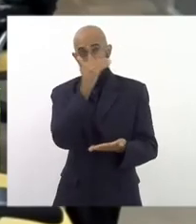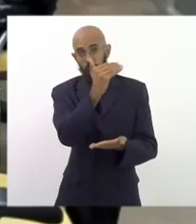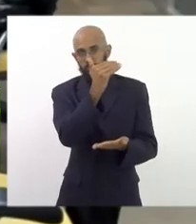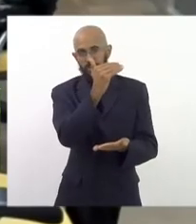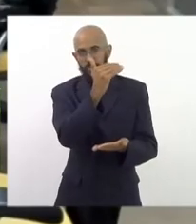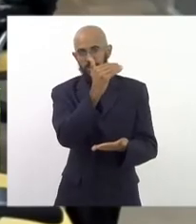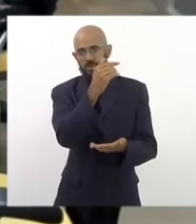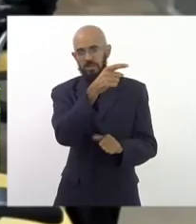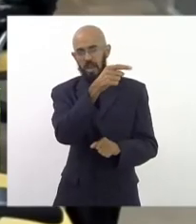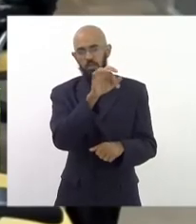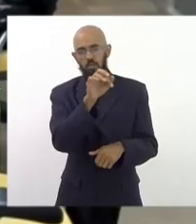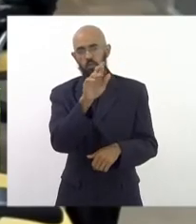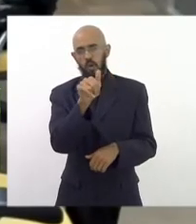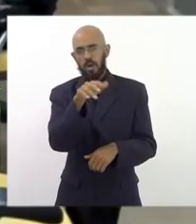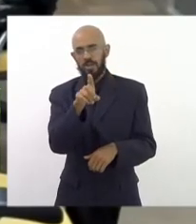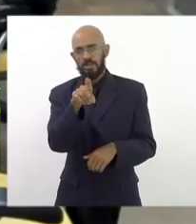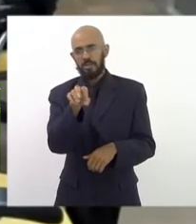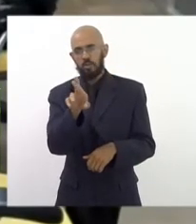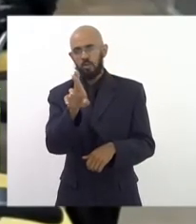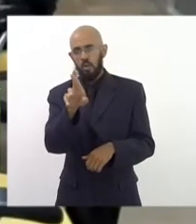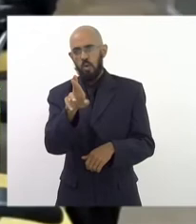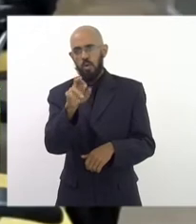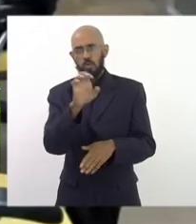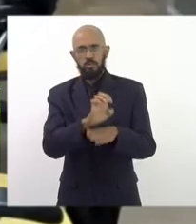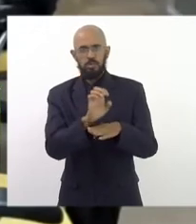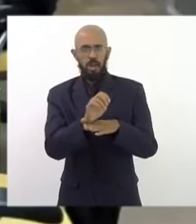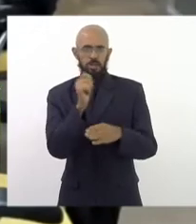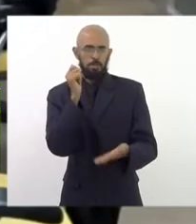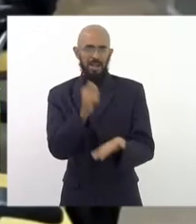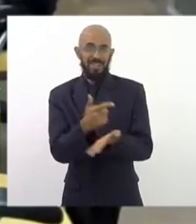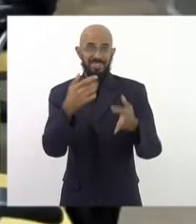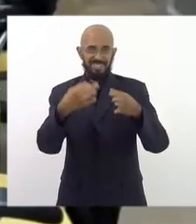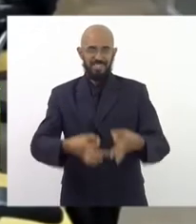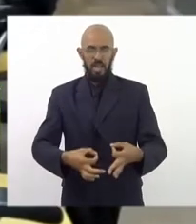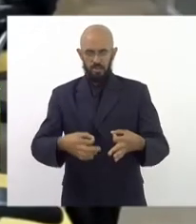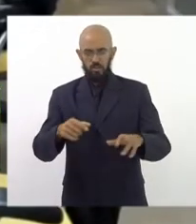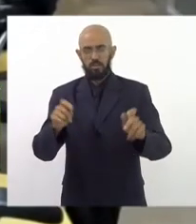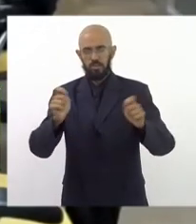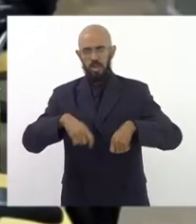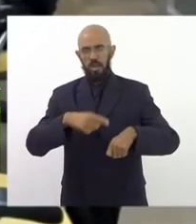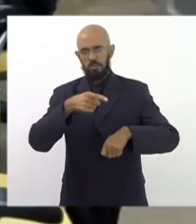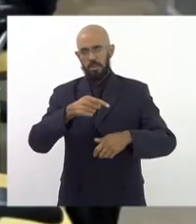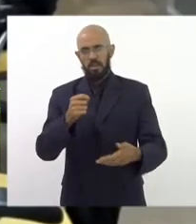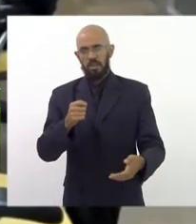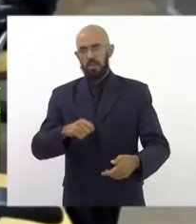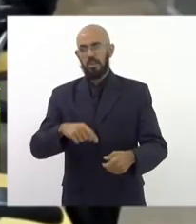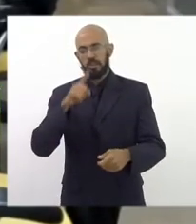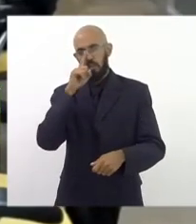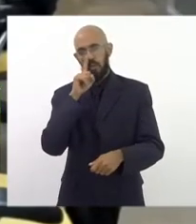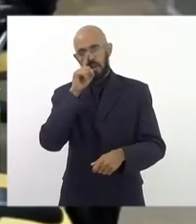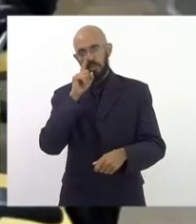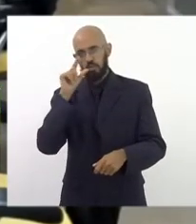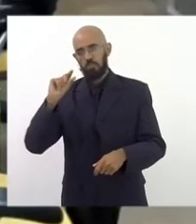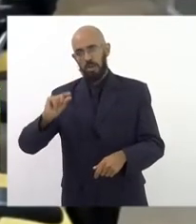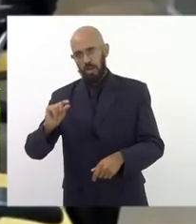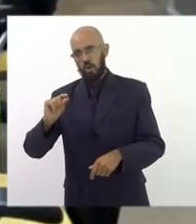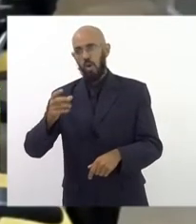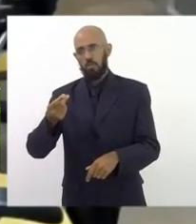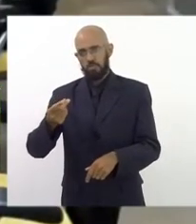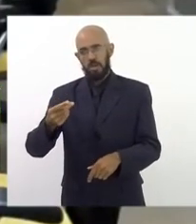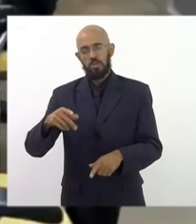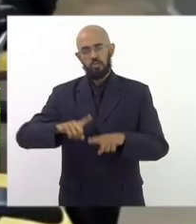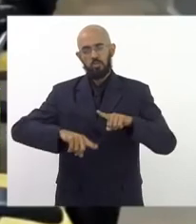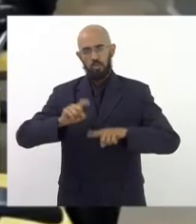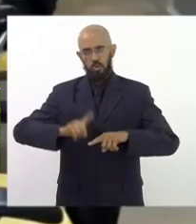os fornecedores de que o Estado está pagando em dia, então ele pode botar um risco menor no preço do seu